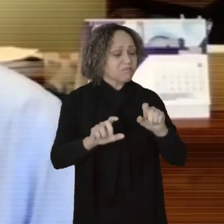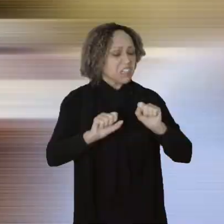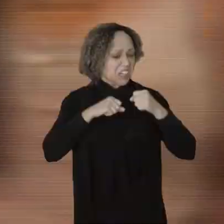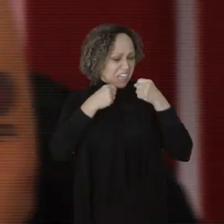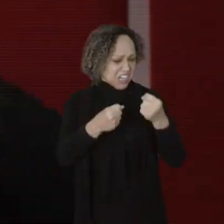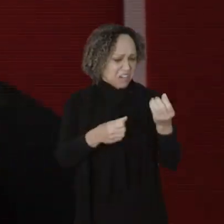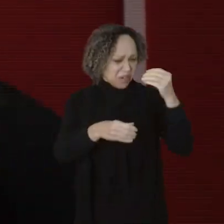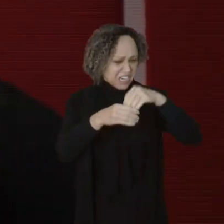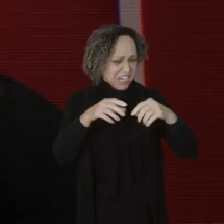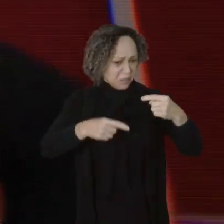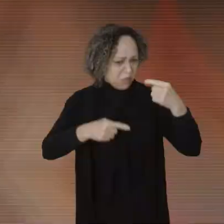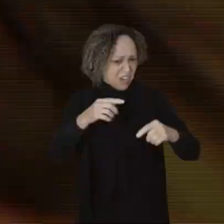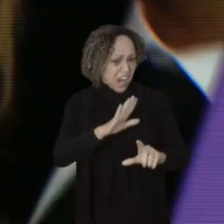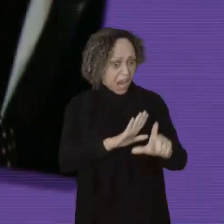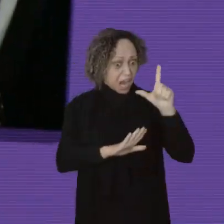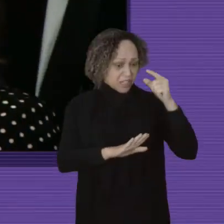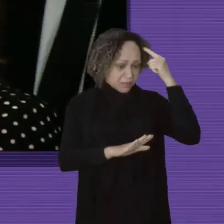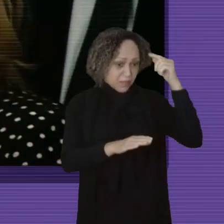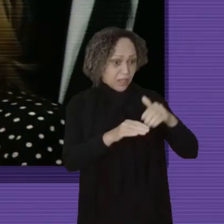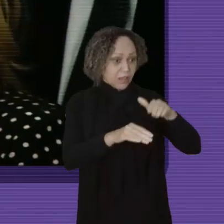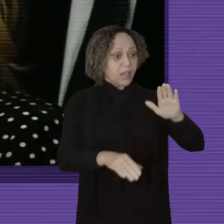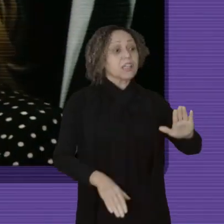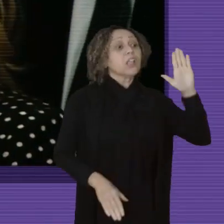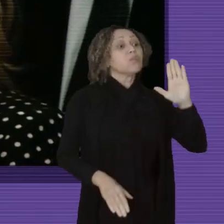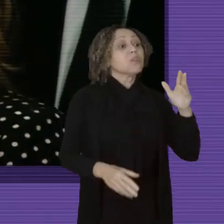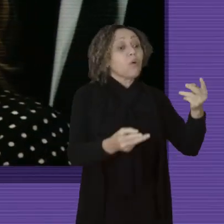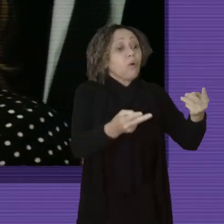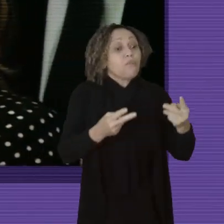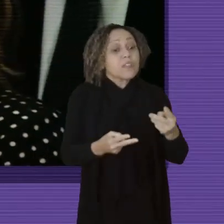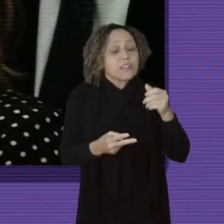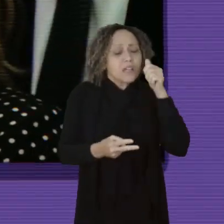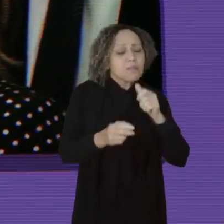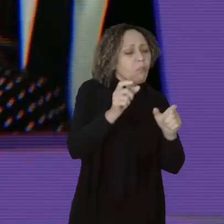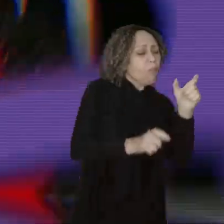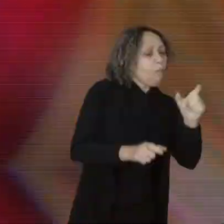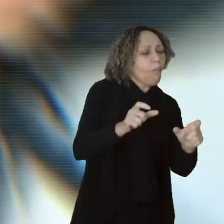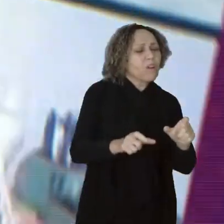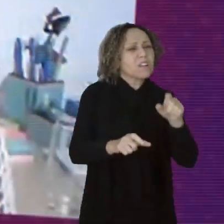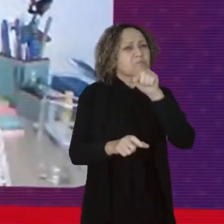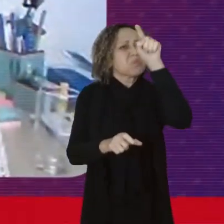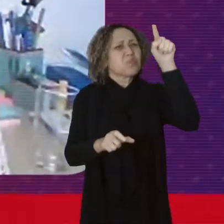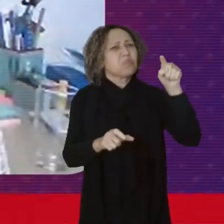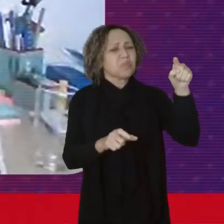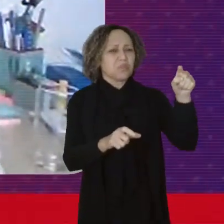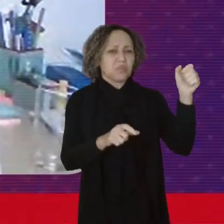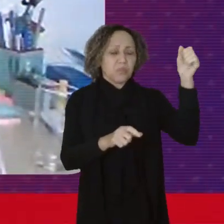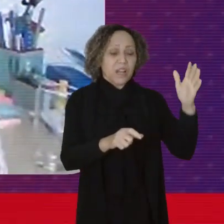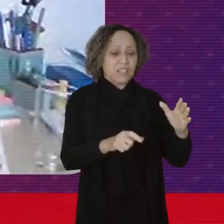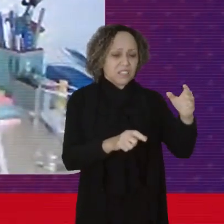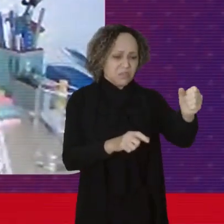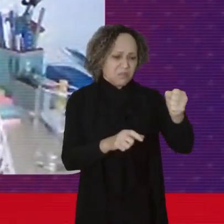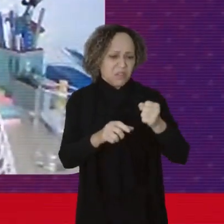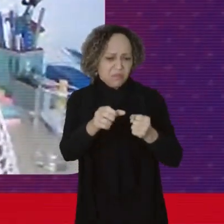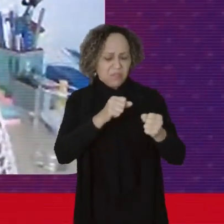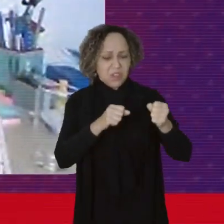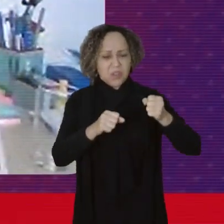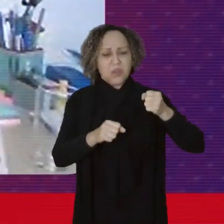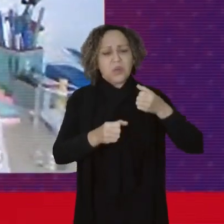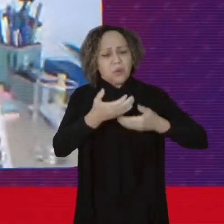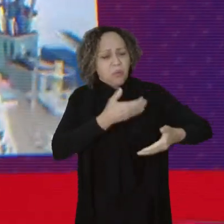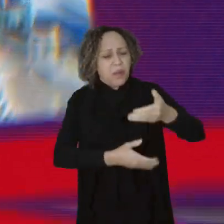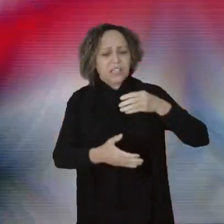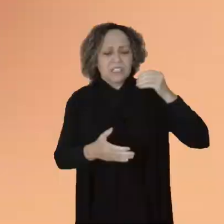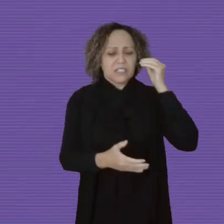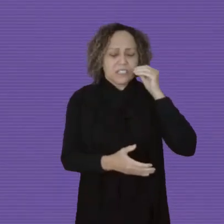começa muito antes de se pensar em uma candidatura, convidamos companheiras de todos os cantos do país para compartilhar suas histórias e trajetórias com a